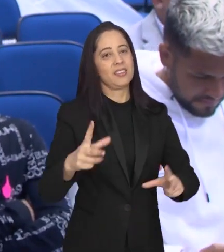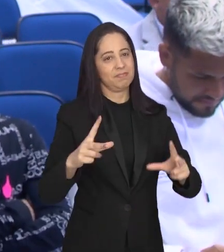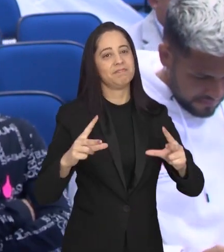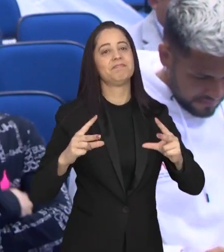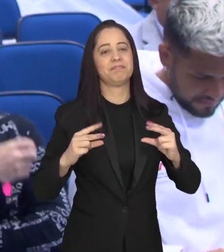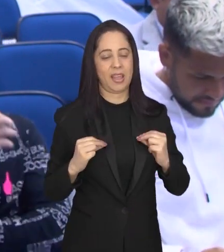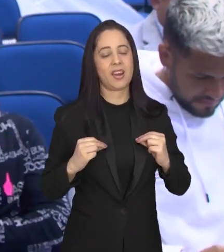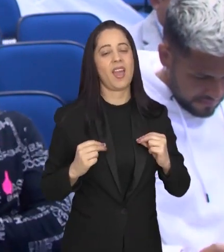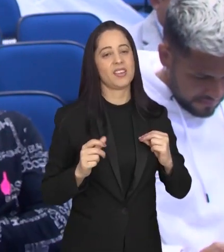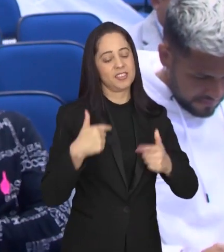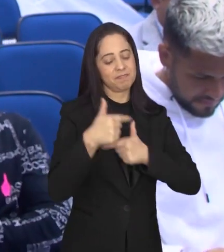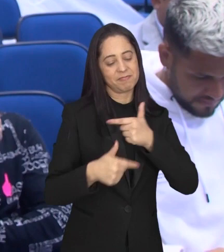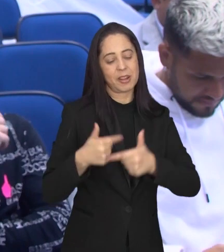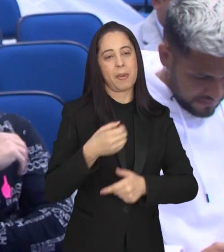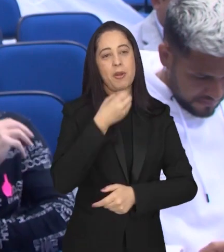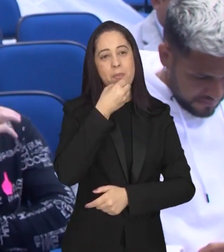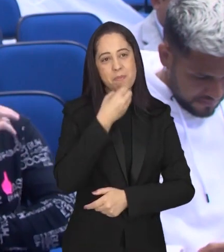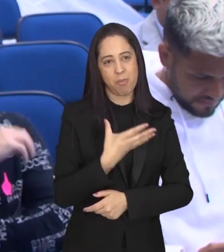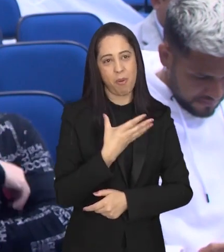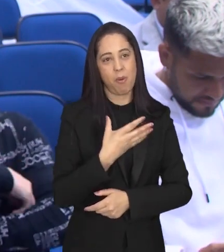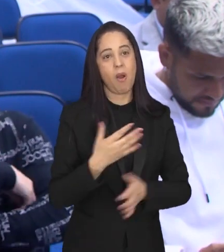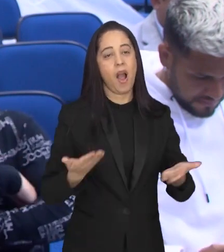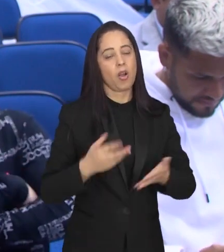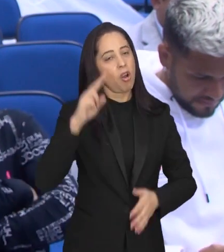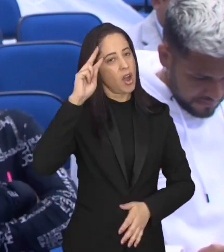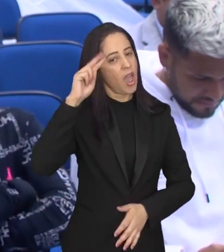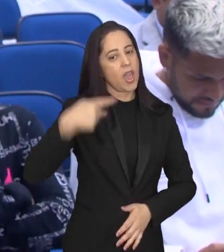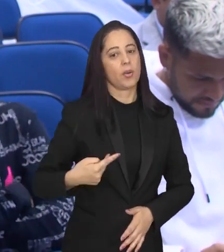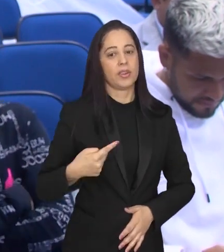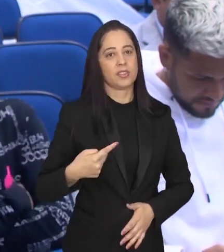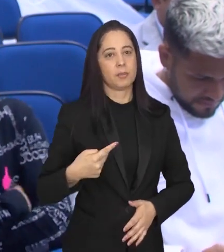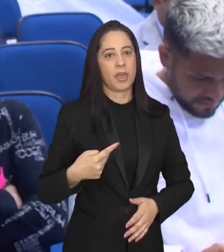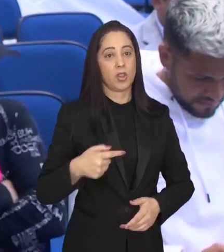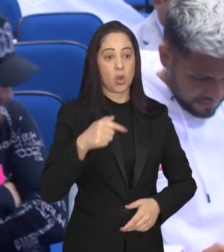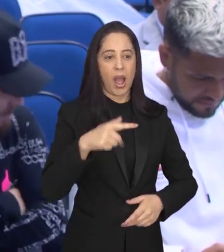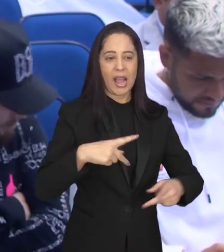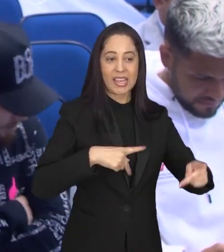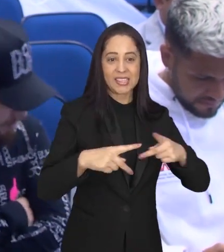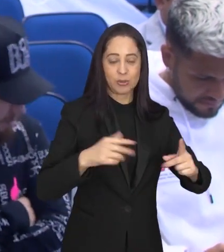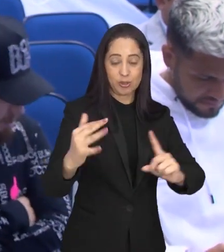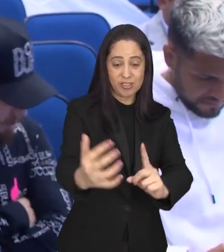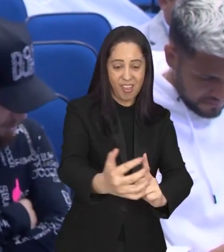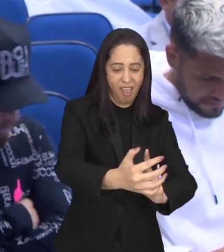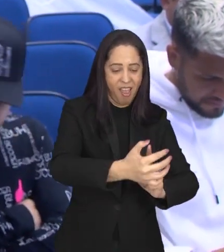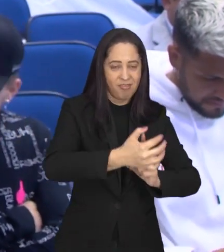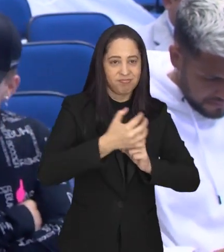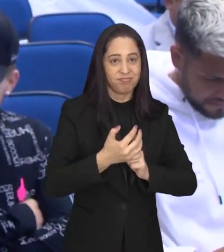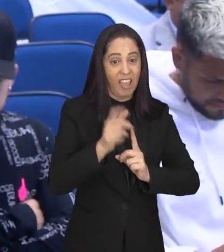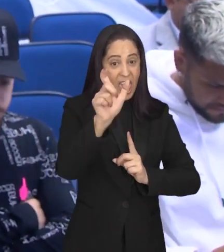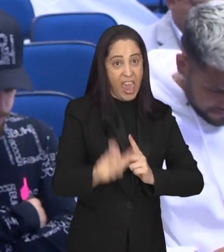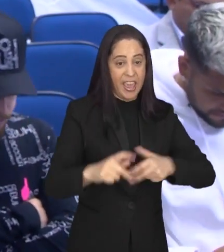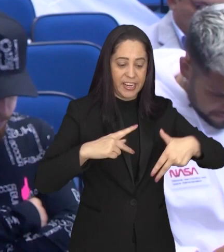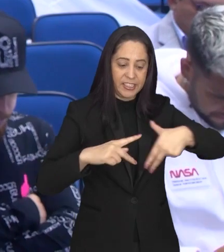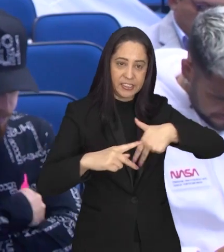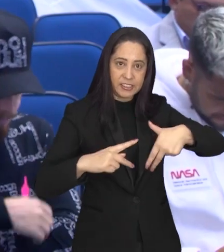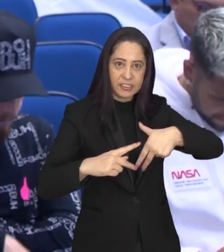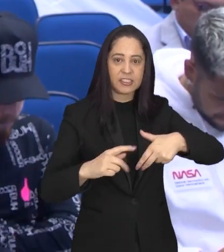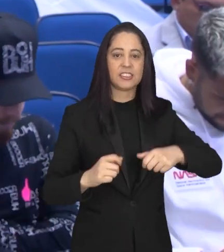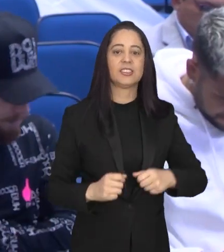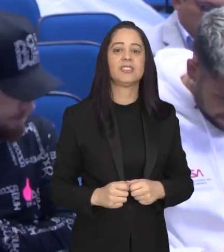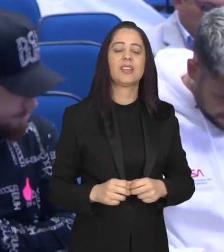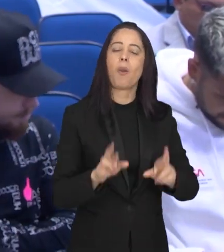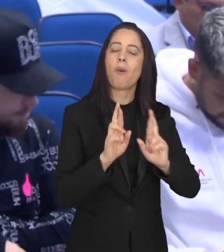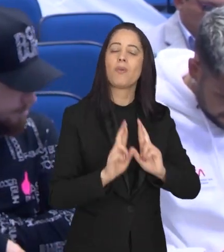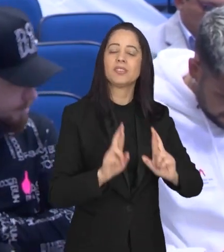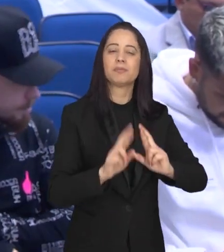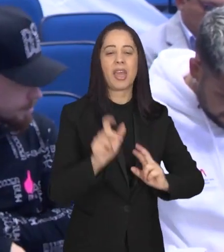homenagem, é porque ele fez um bom trabalho, ele está tendo reconhecimento, a cidade abraçou,